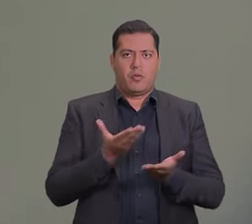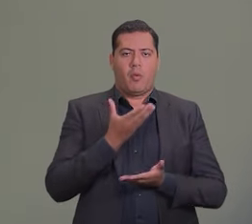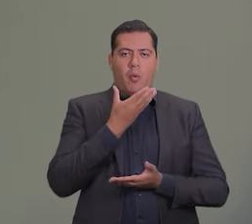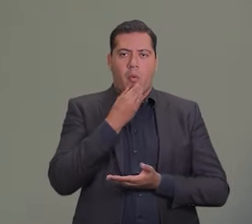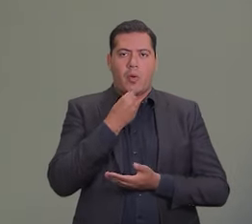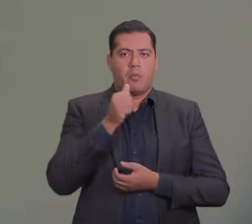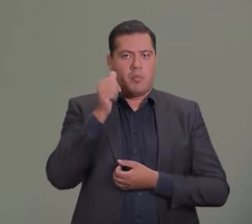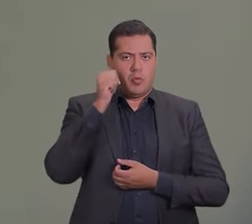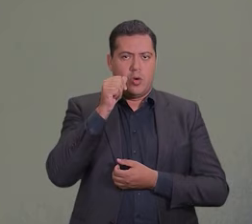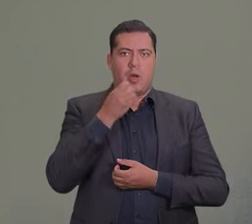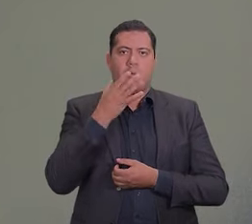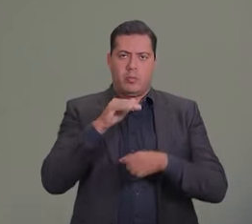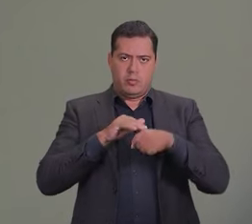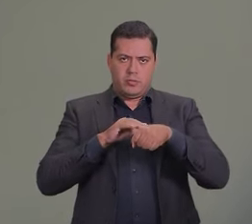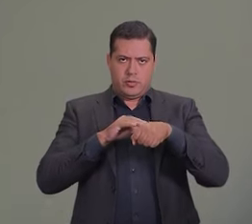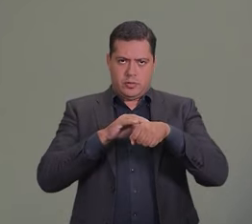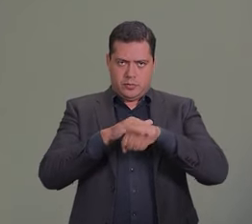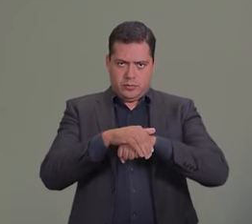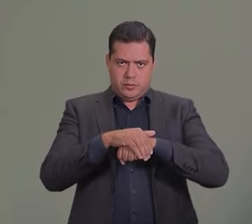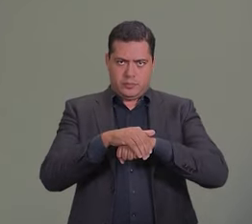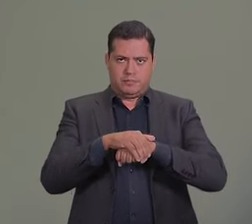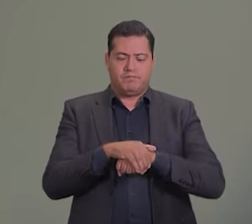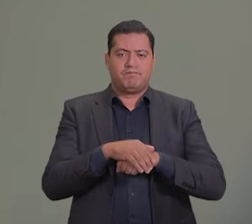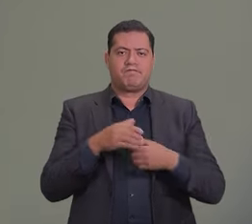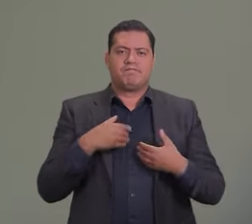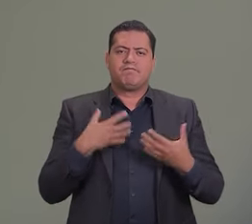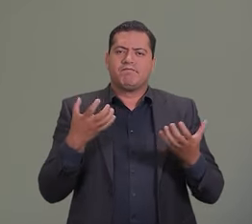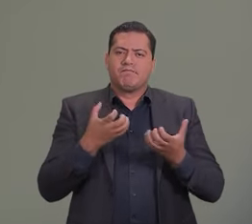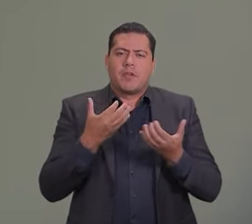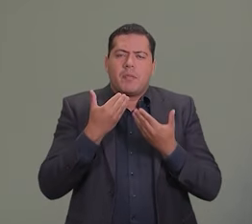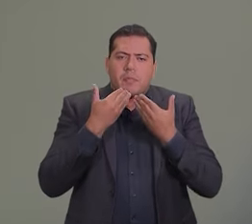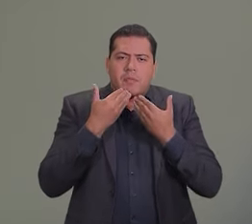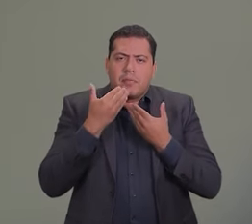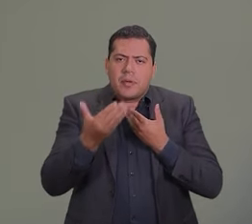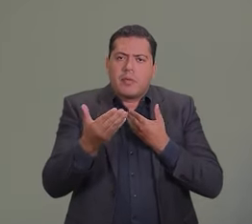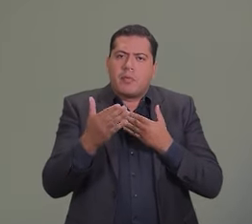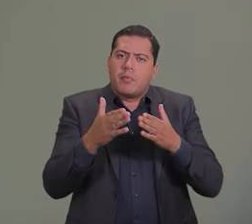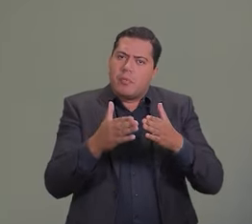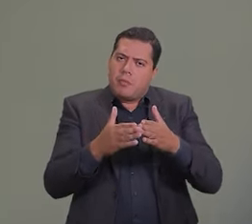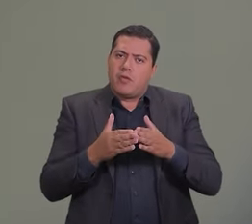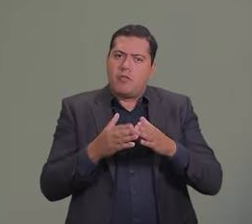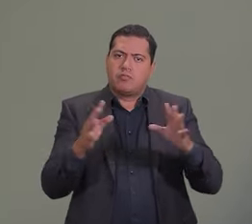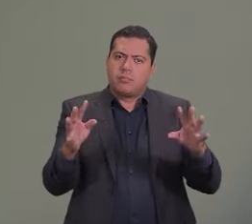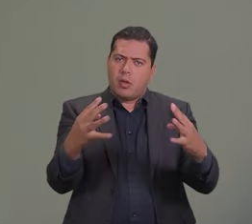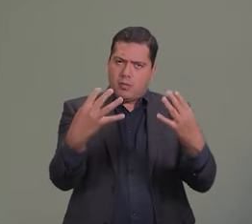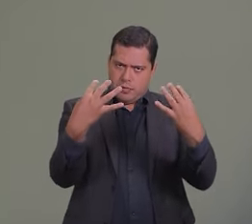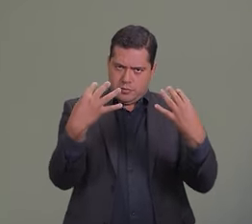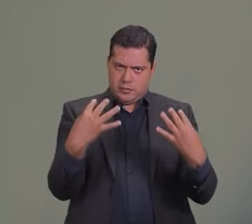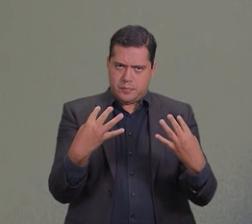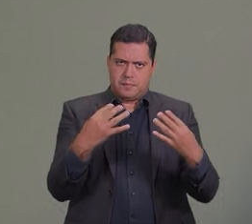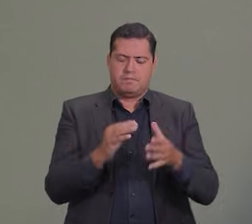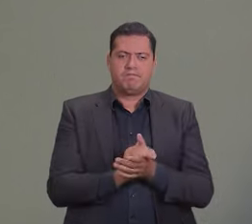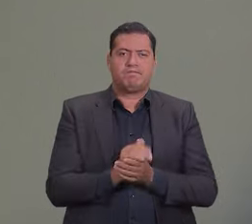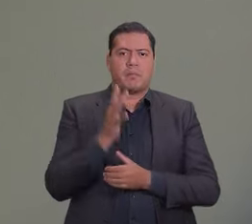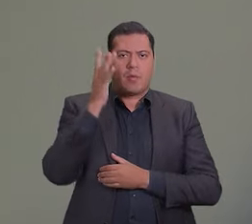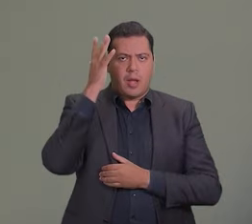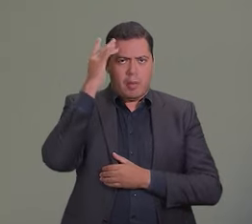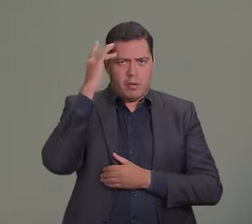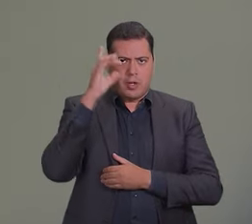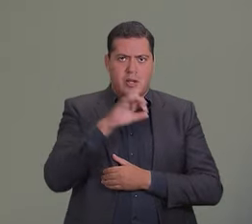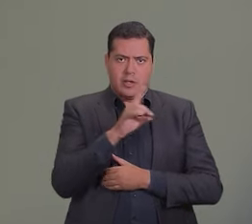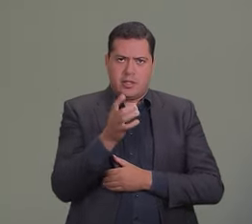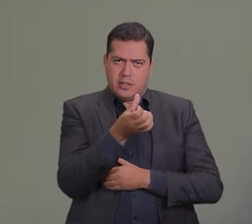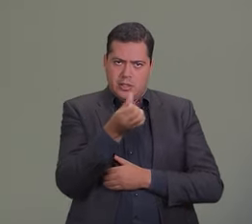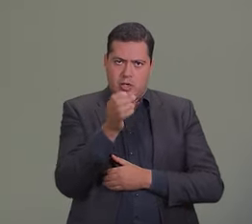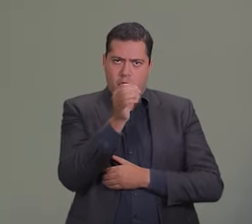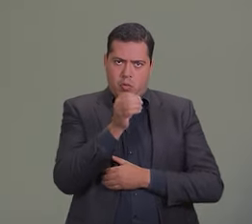Senhoras e senhores, boa noite. Gostaria de pedir, por favor, um pouco de sua atenção. Amanhã, 6 de outubro